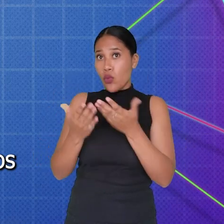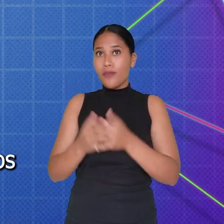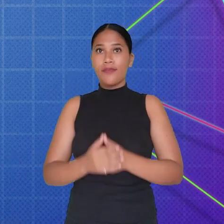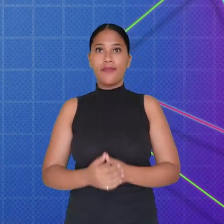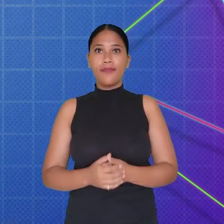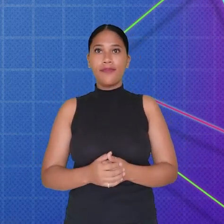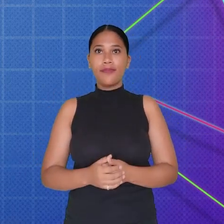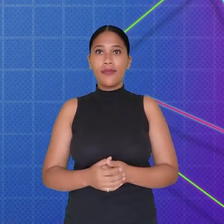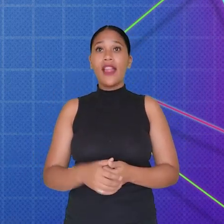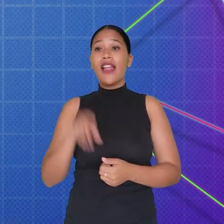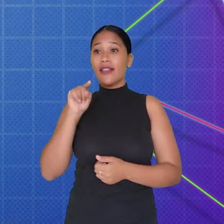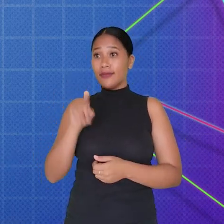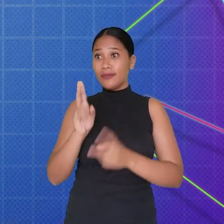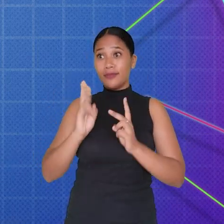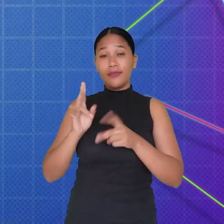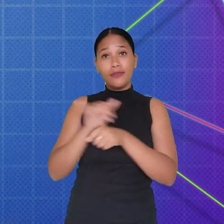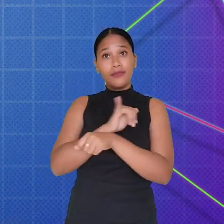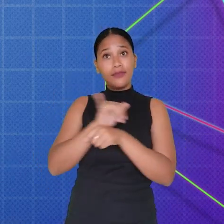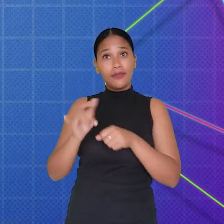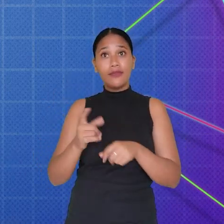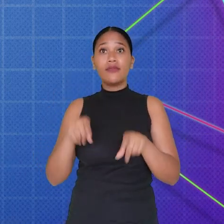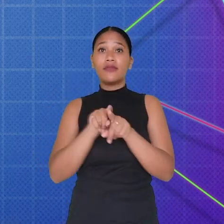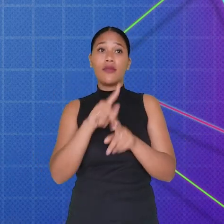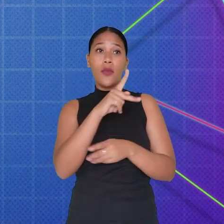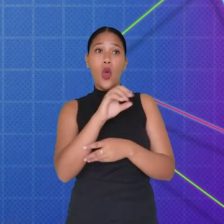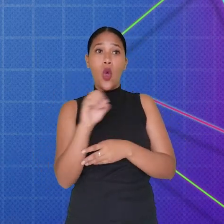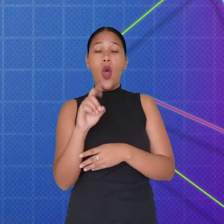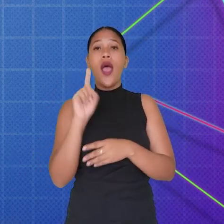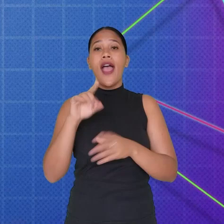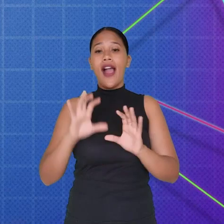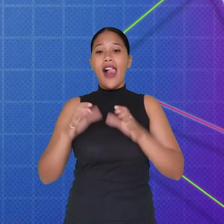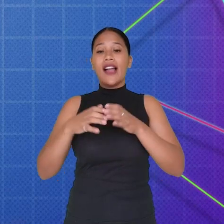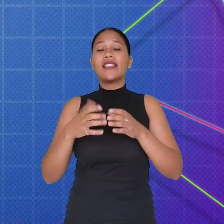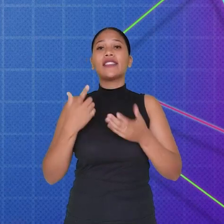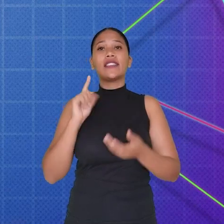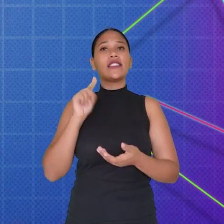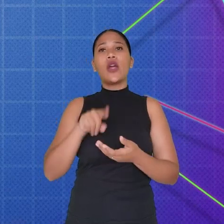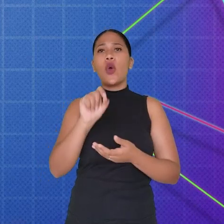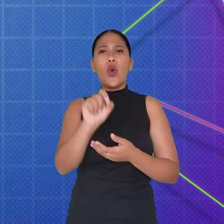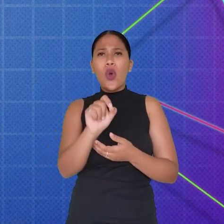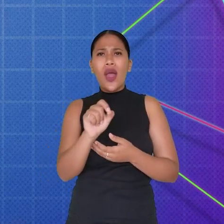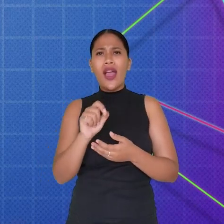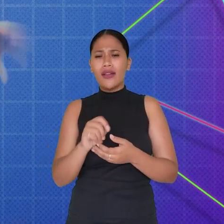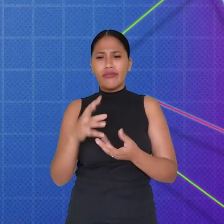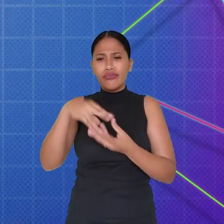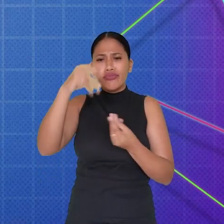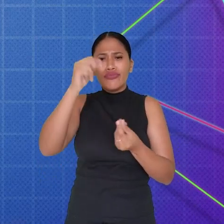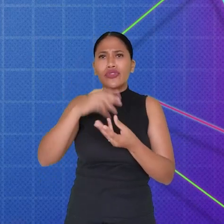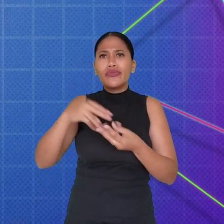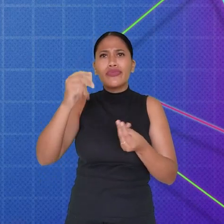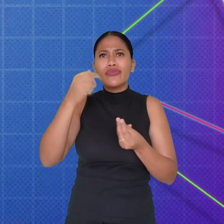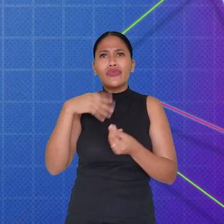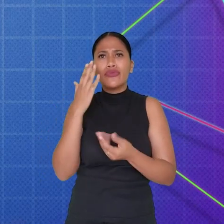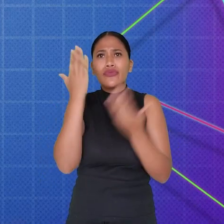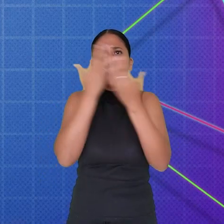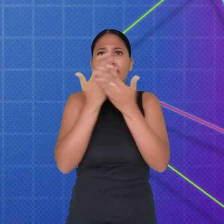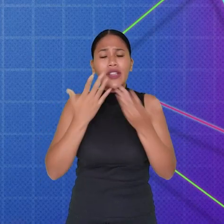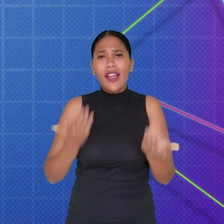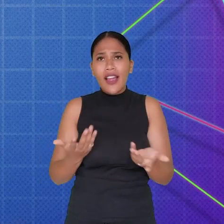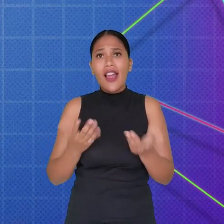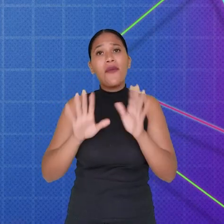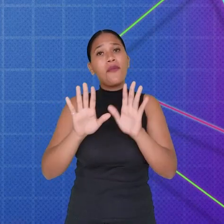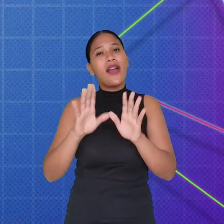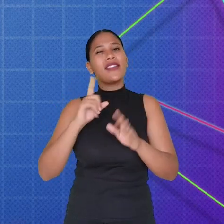expostos. A abstração em POO é implementada através de classes abstratas, que são classes que não podem ser instanciadas